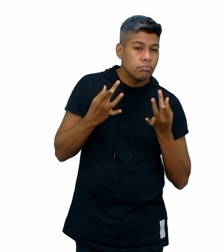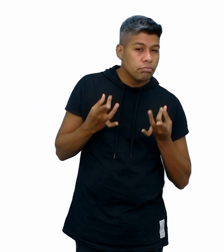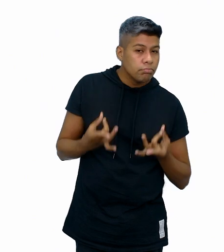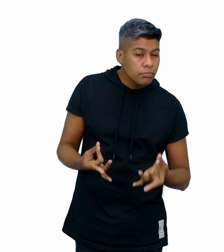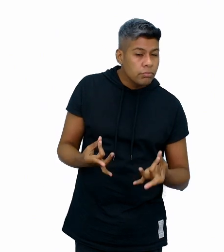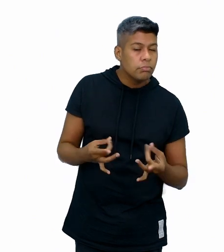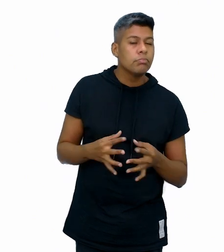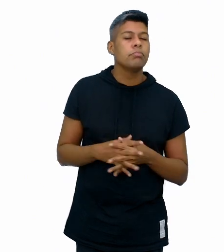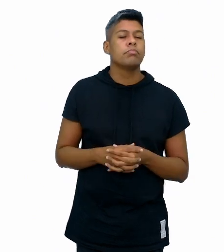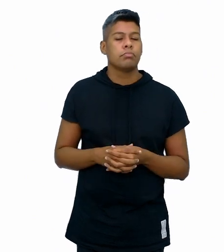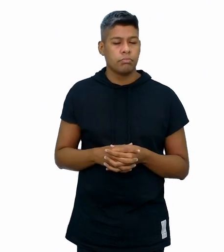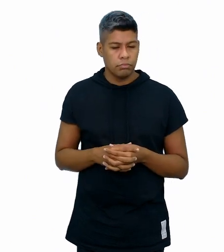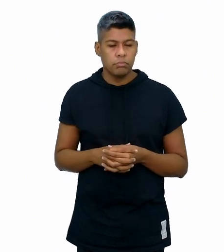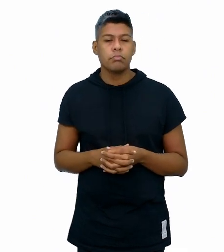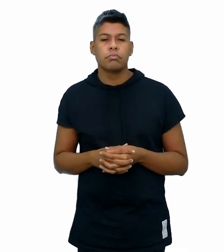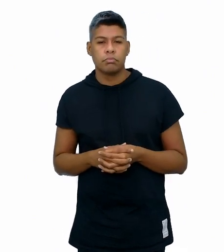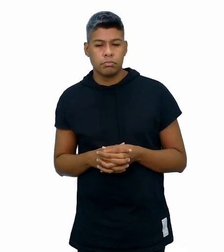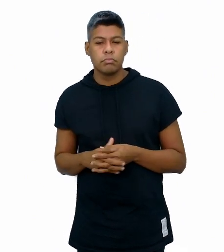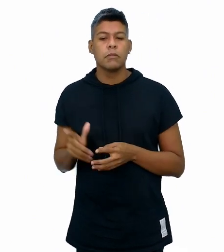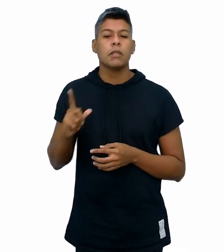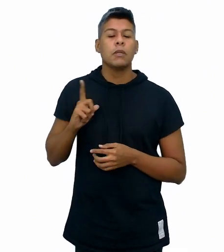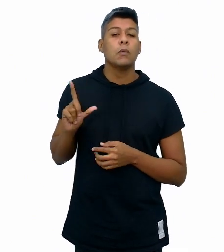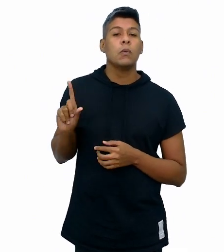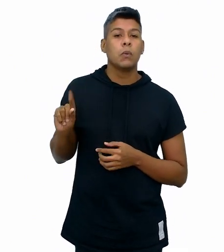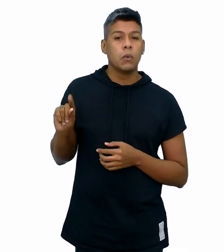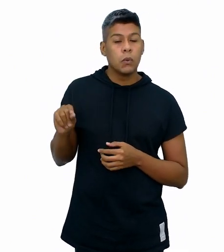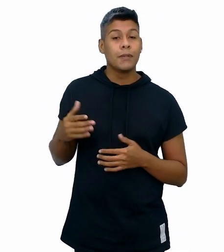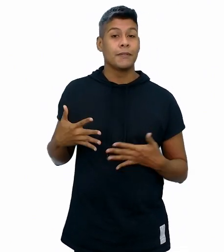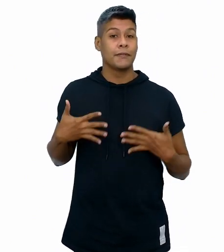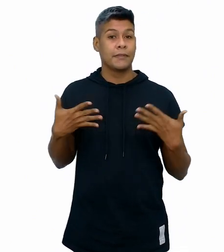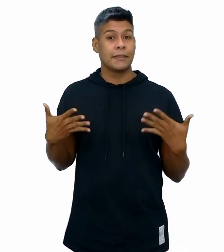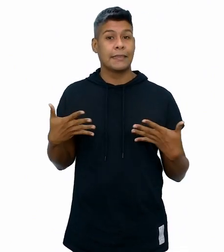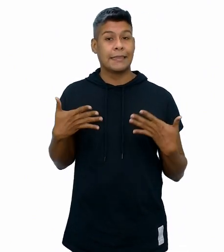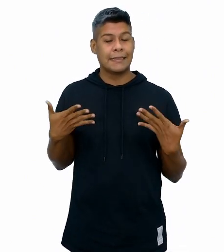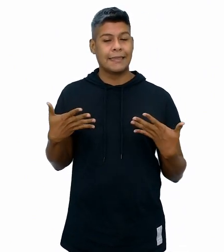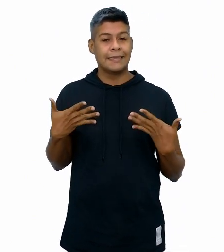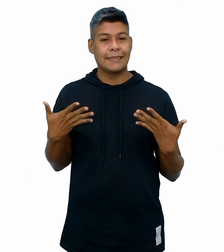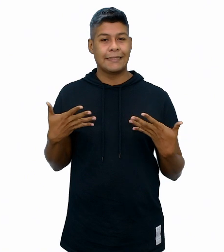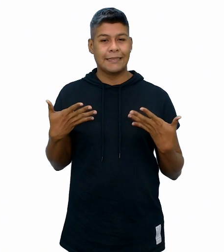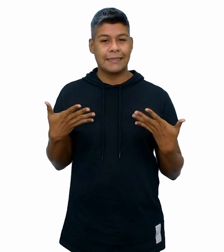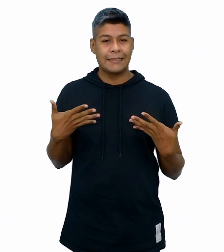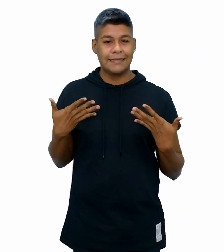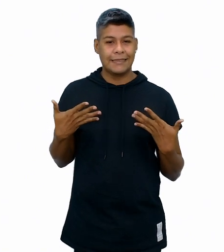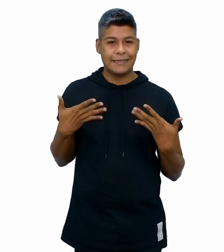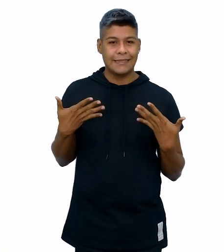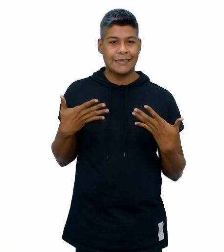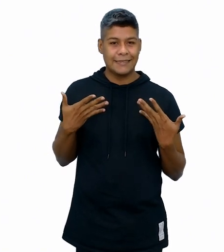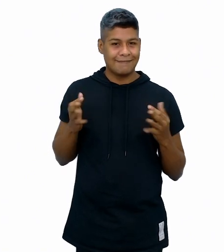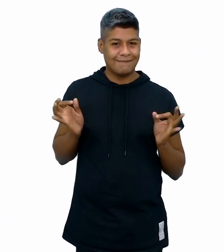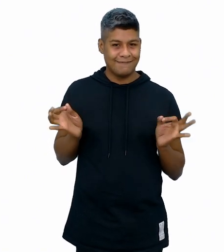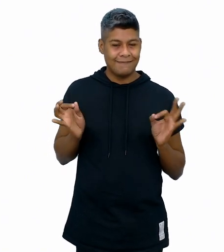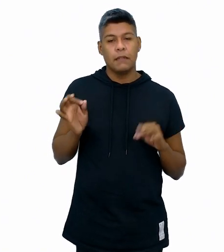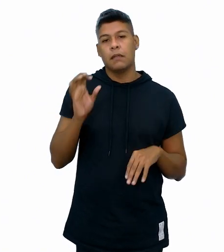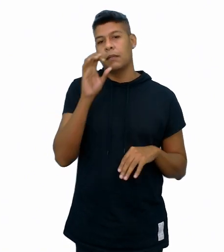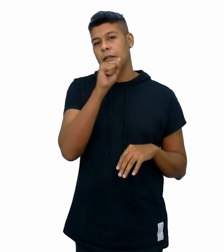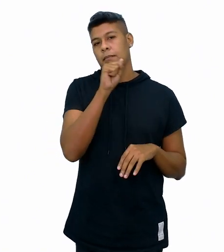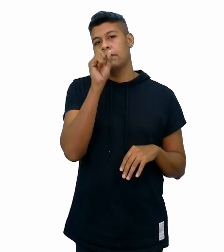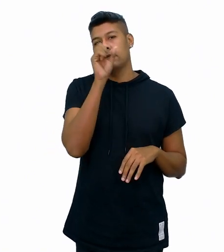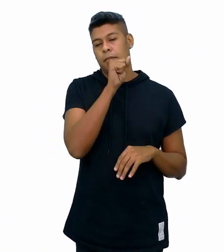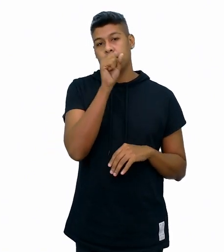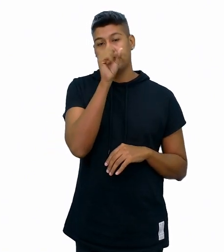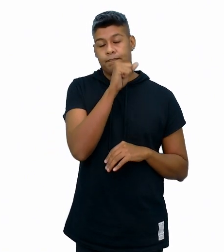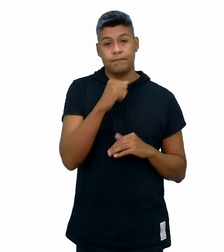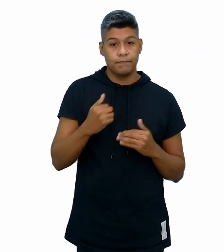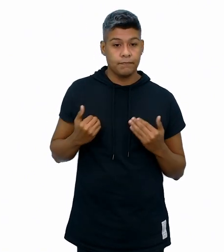atenção, eles estão, assim, felizes, né, realizados ali, aparentemente, aprendendo.